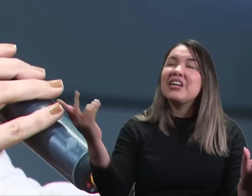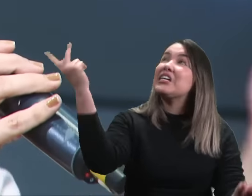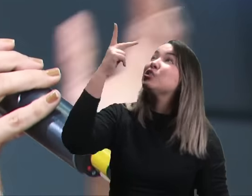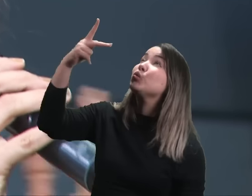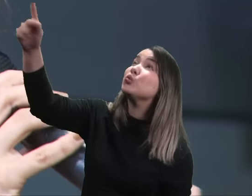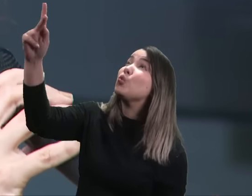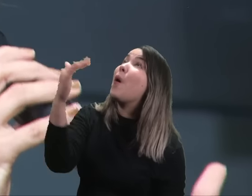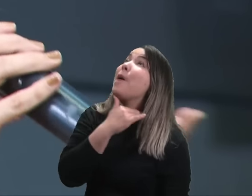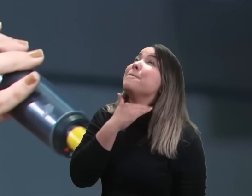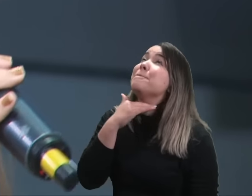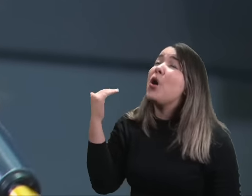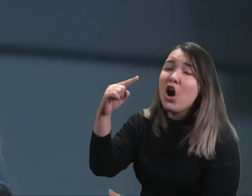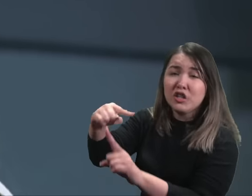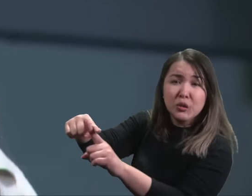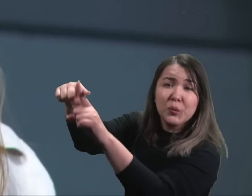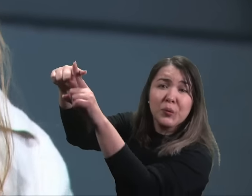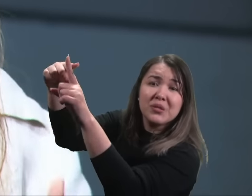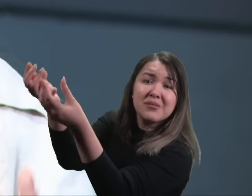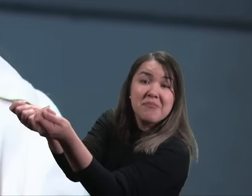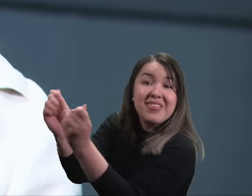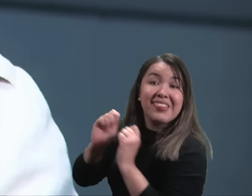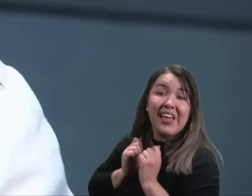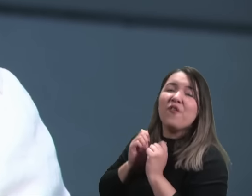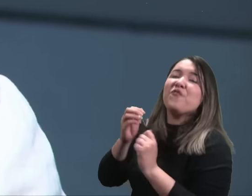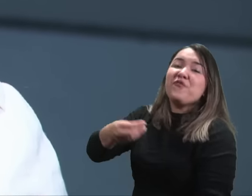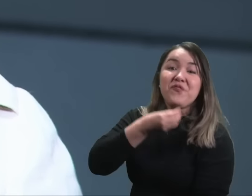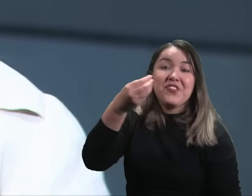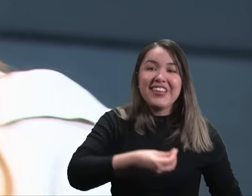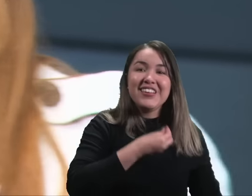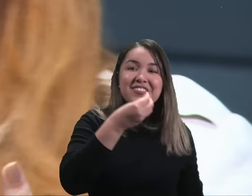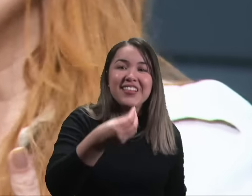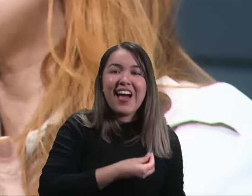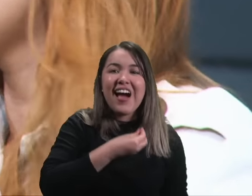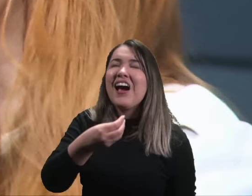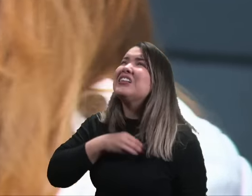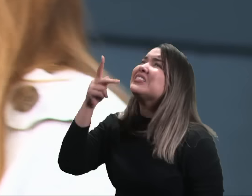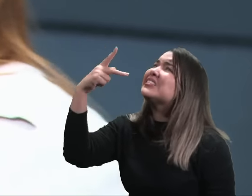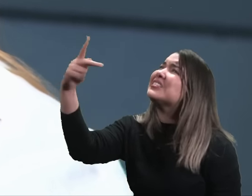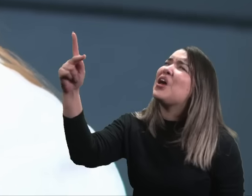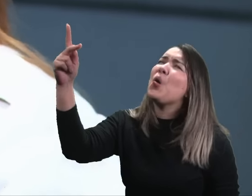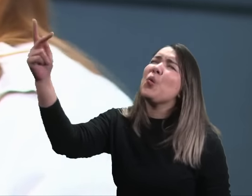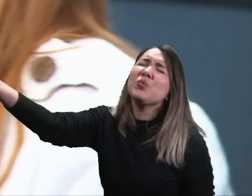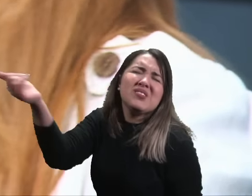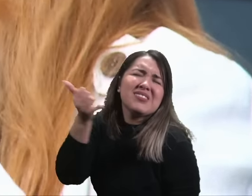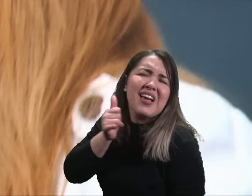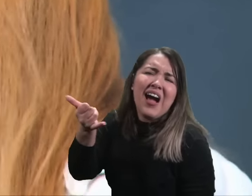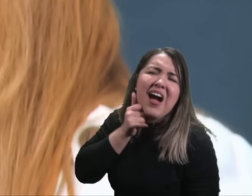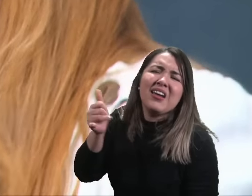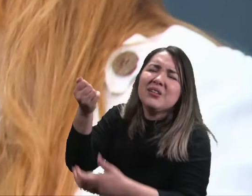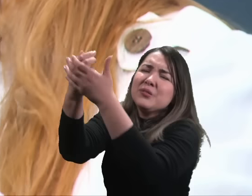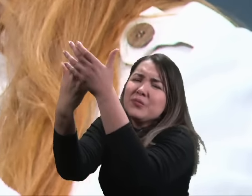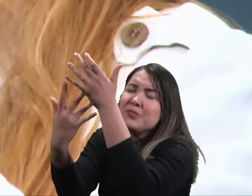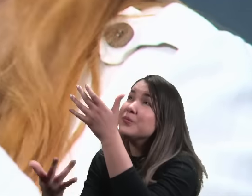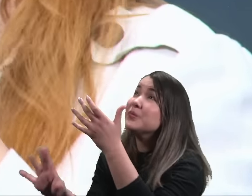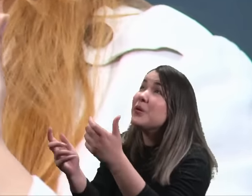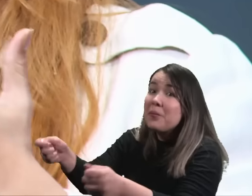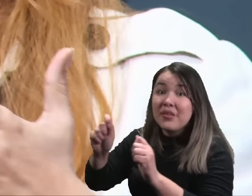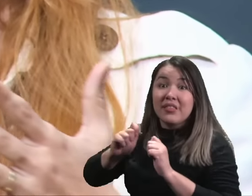a sua morte me deu vida seu sacrifício me